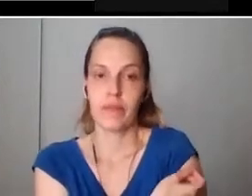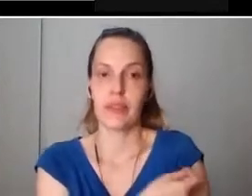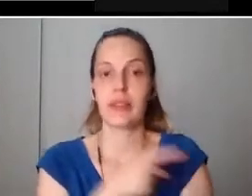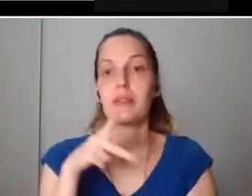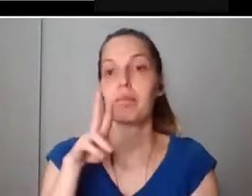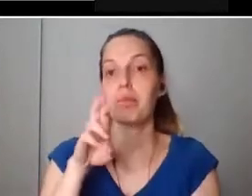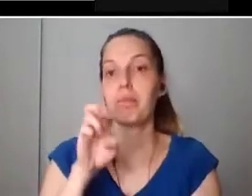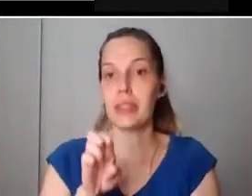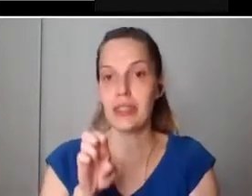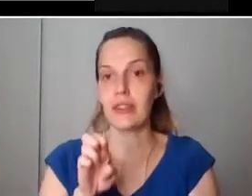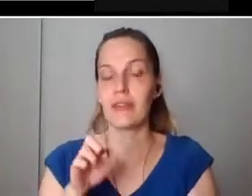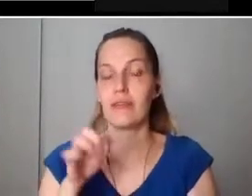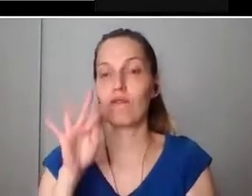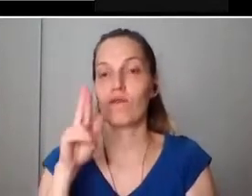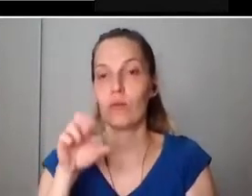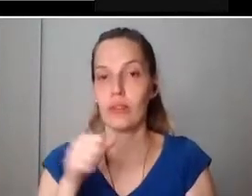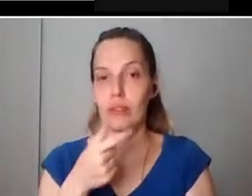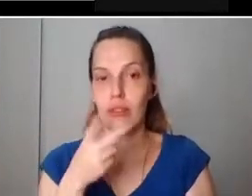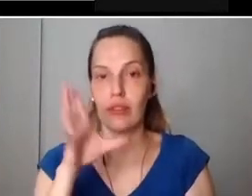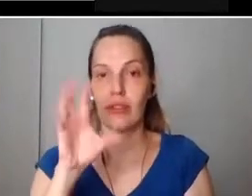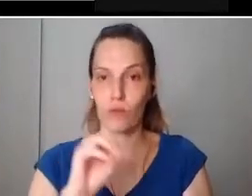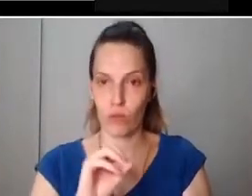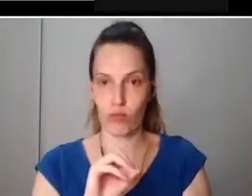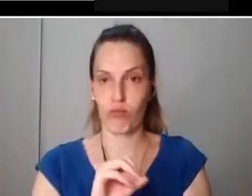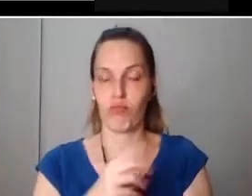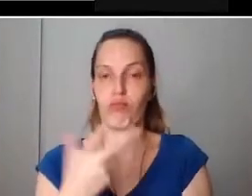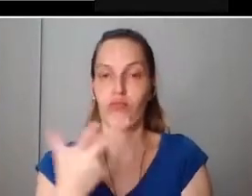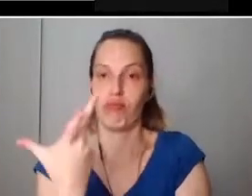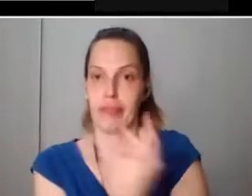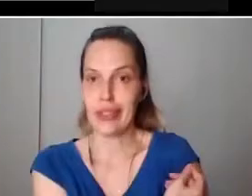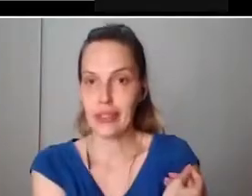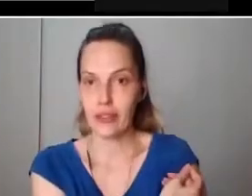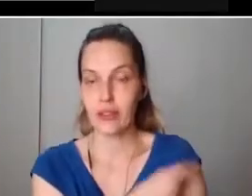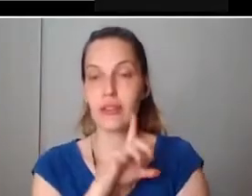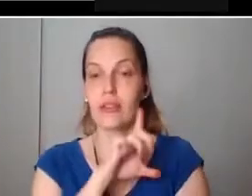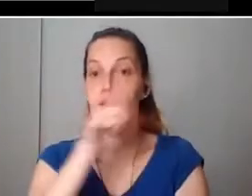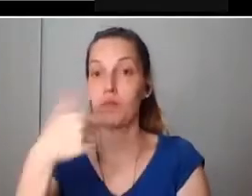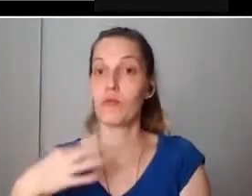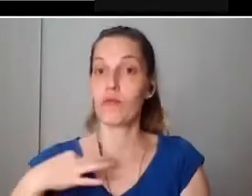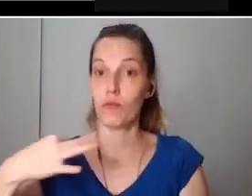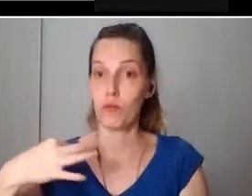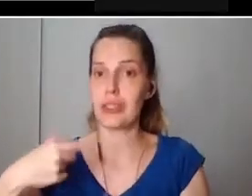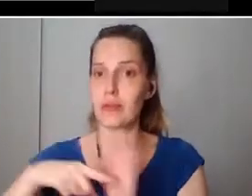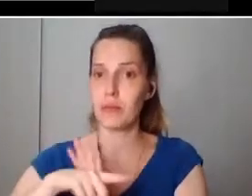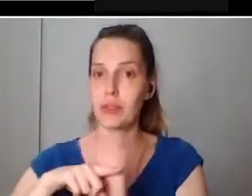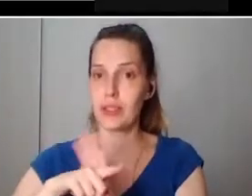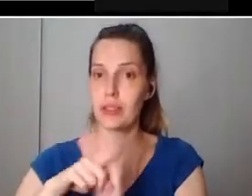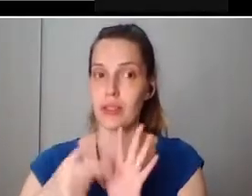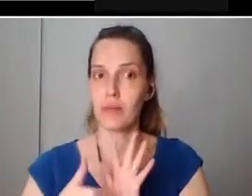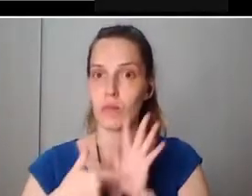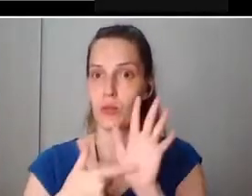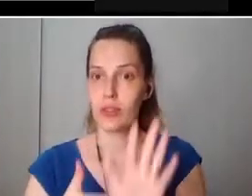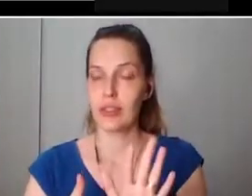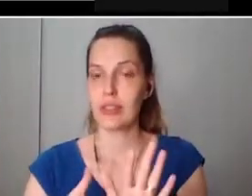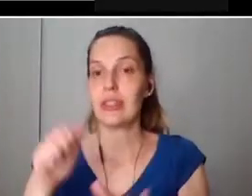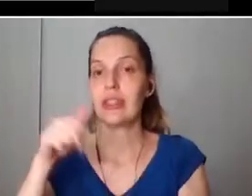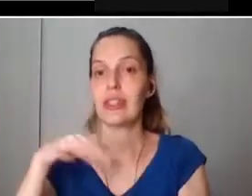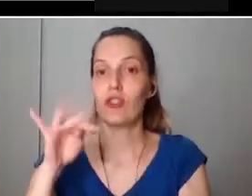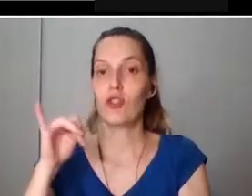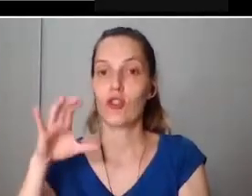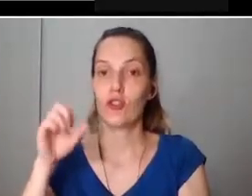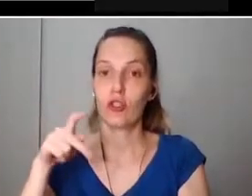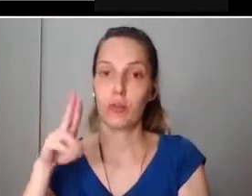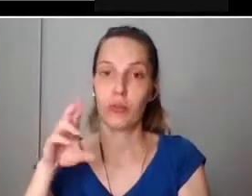pré-fusão, e mais tarde, na vida, um voluntário do teu estudo mostrar anticorpos anti-N, é porque ele